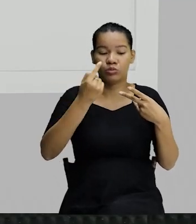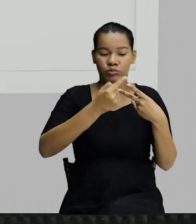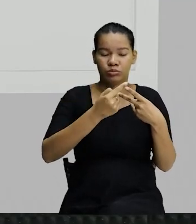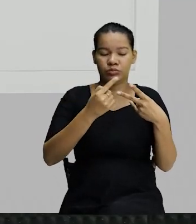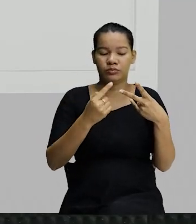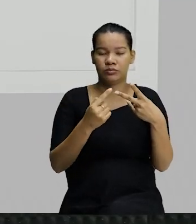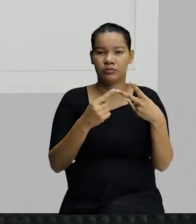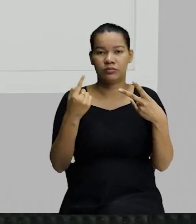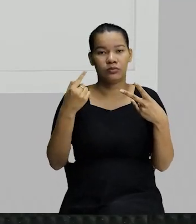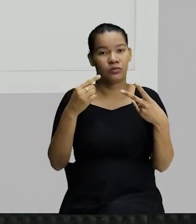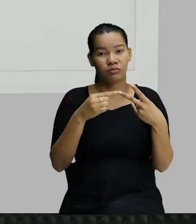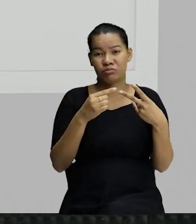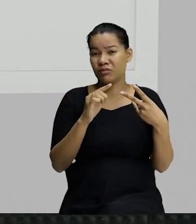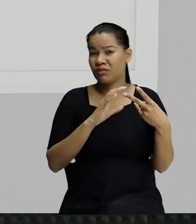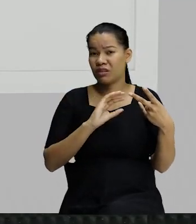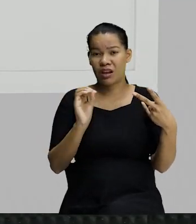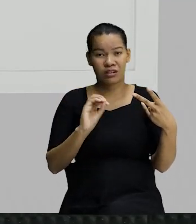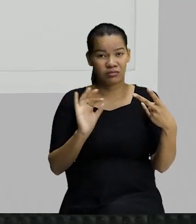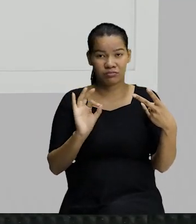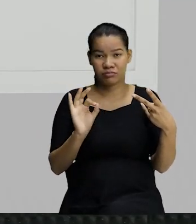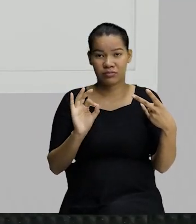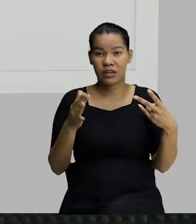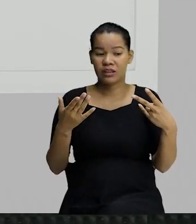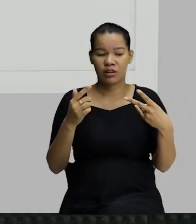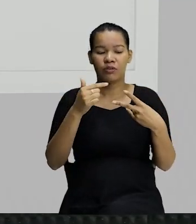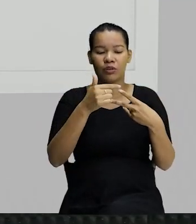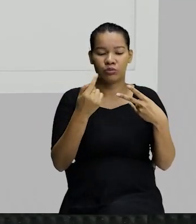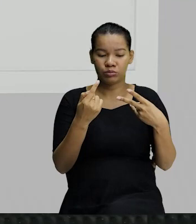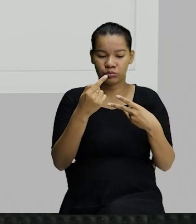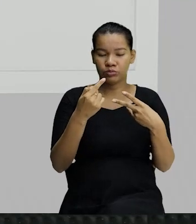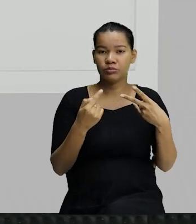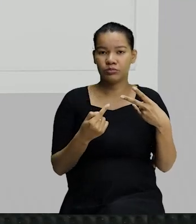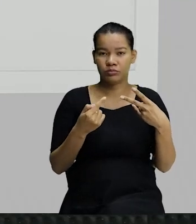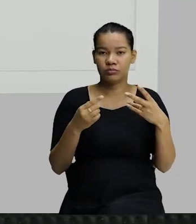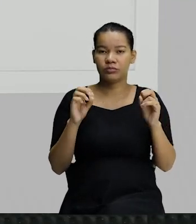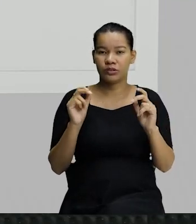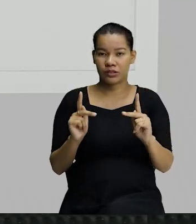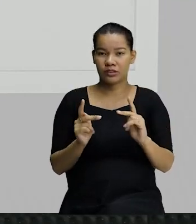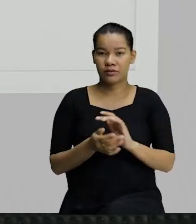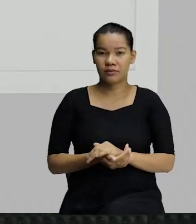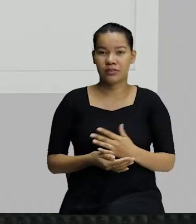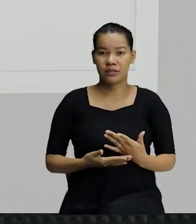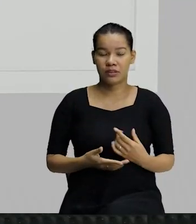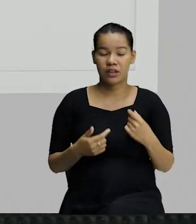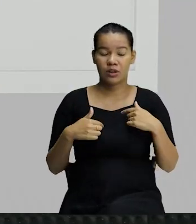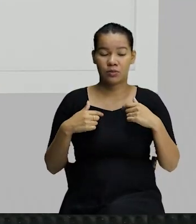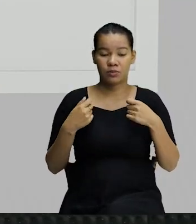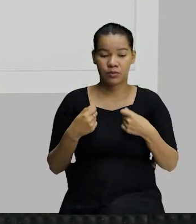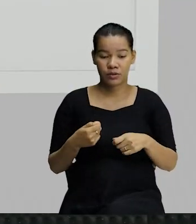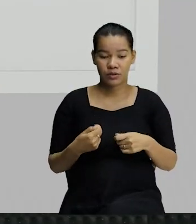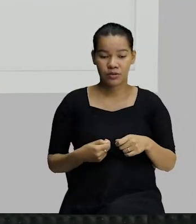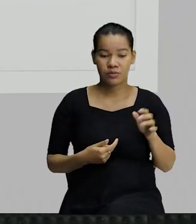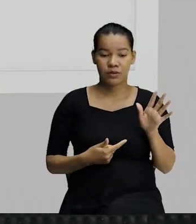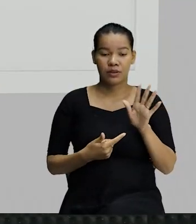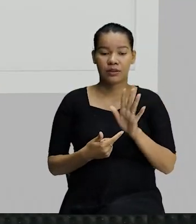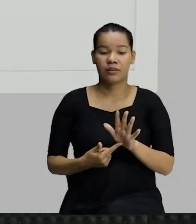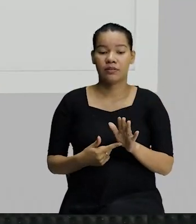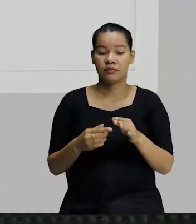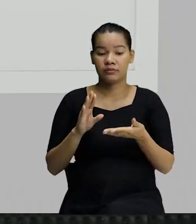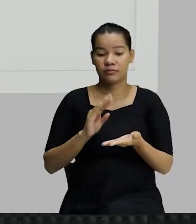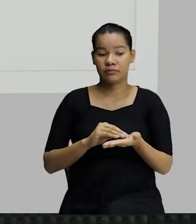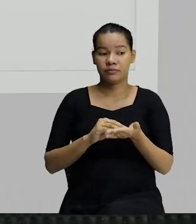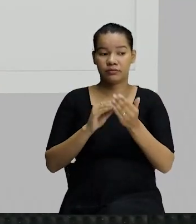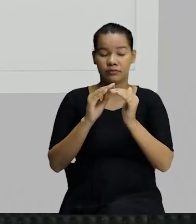É deste elemento que ele está se referindo, tá? Então, eu preciso pegar a desigualdade